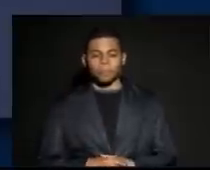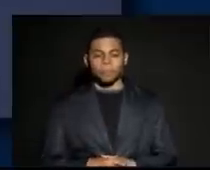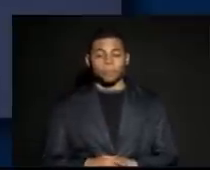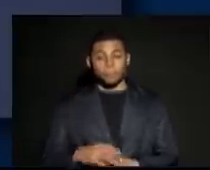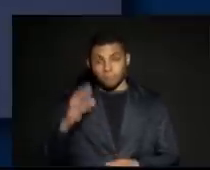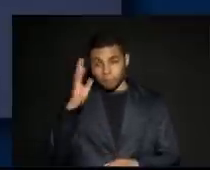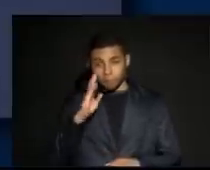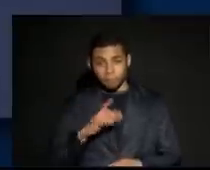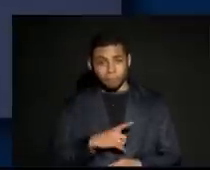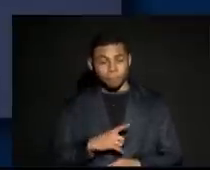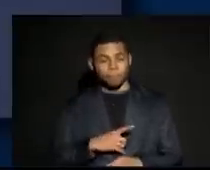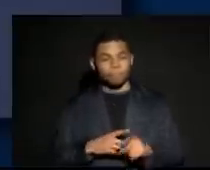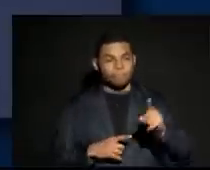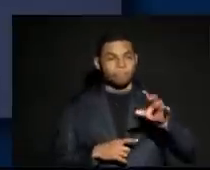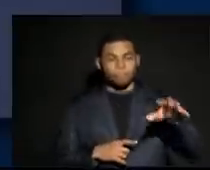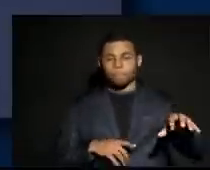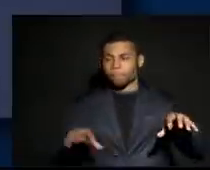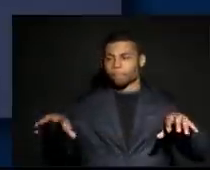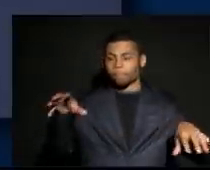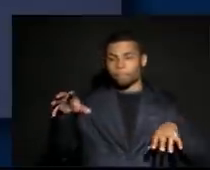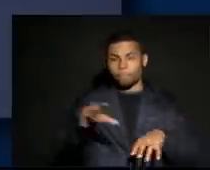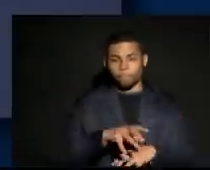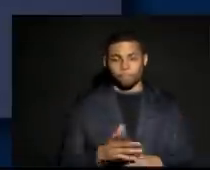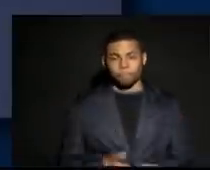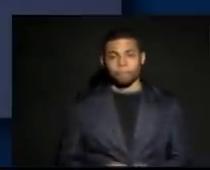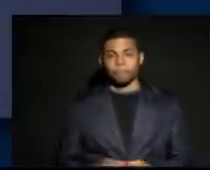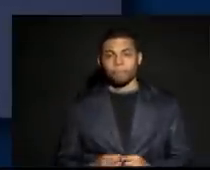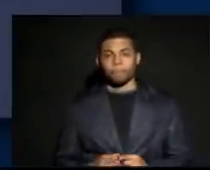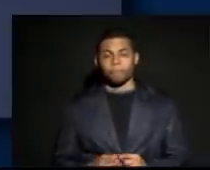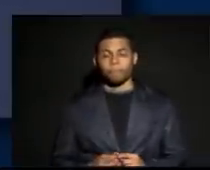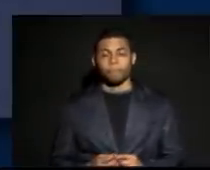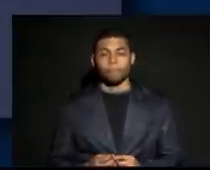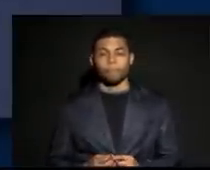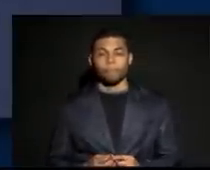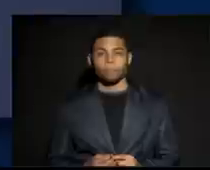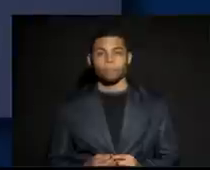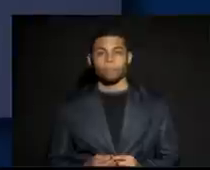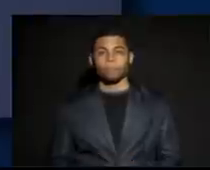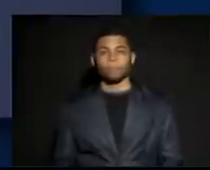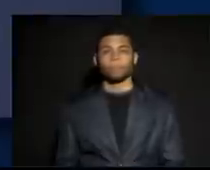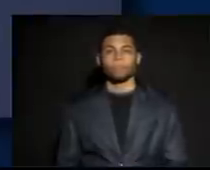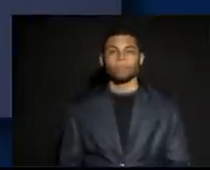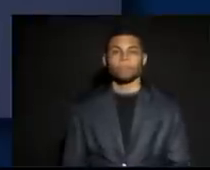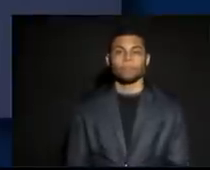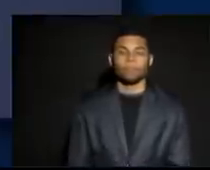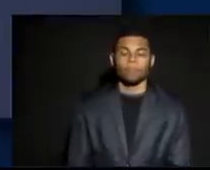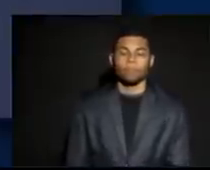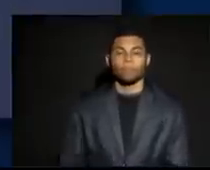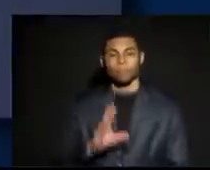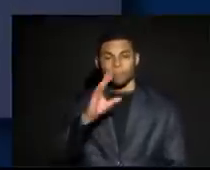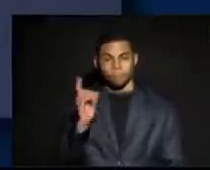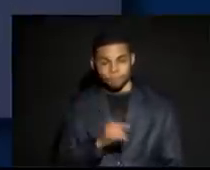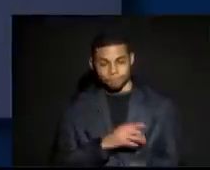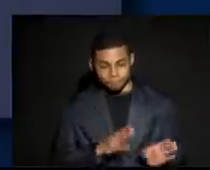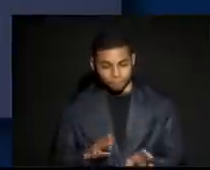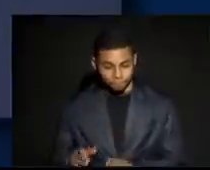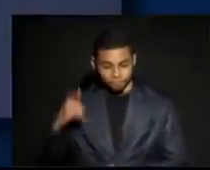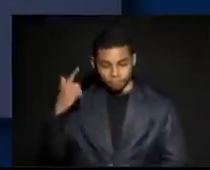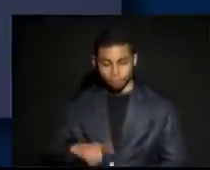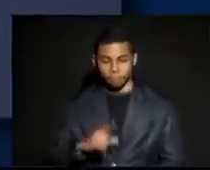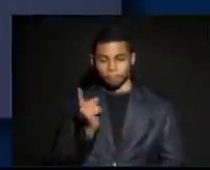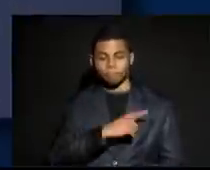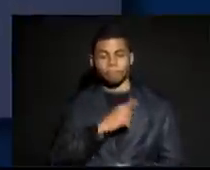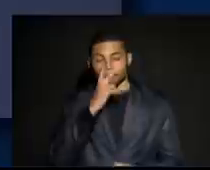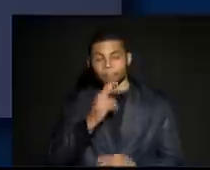então o Brasil ele está bem posicionado para isso e agora essa reorganização tá